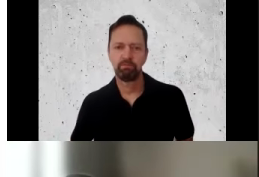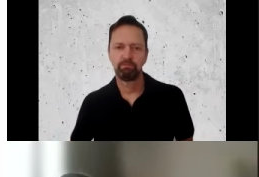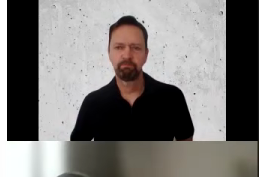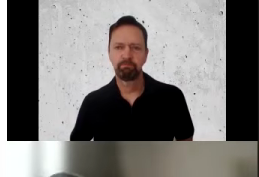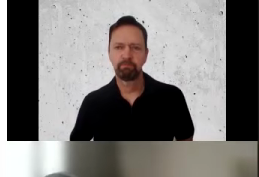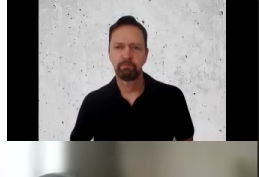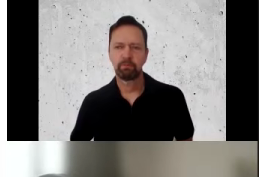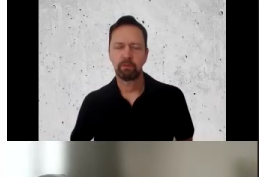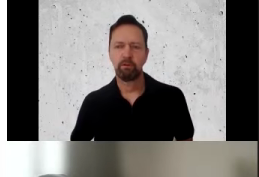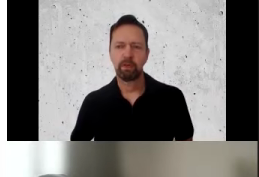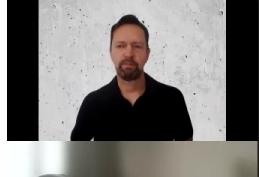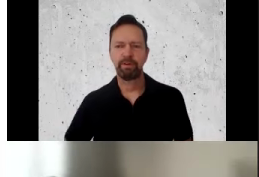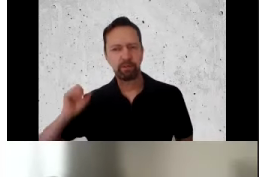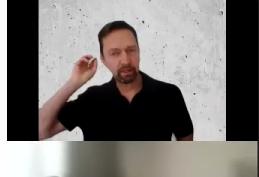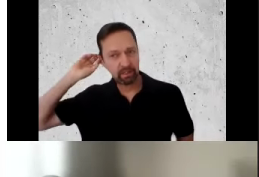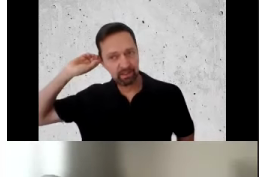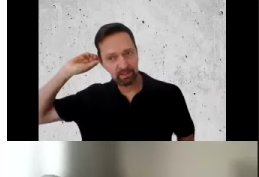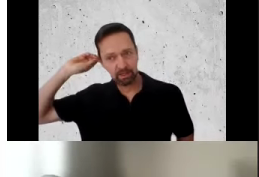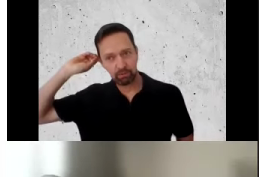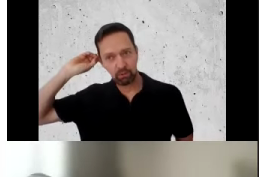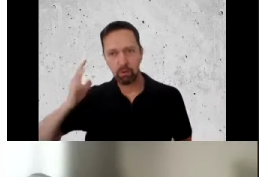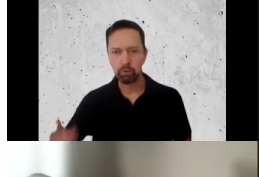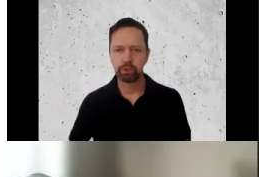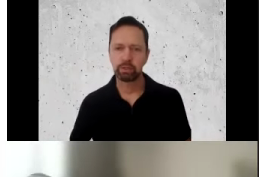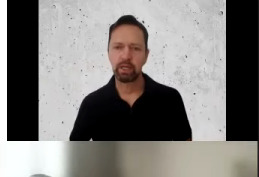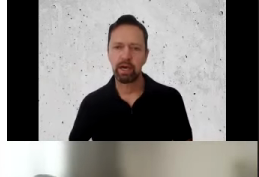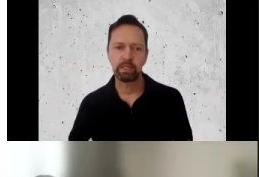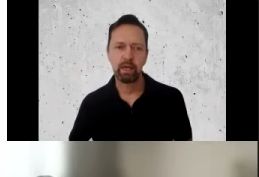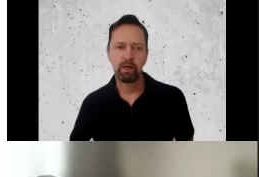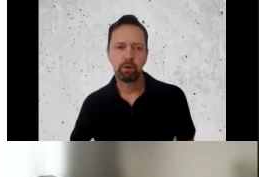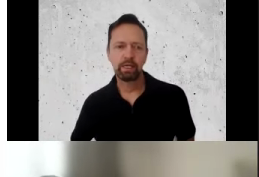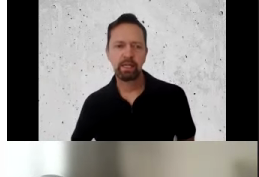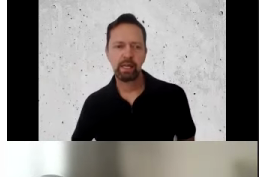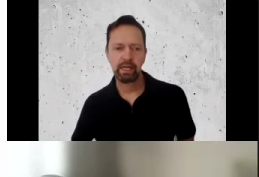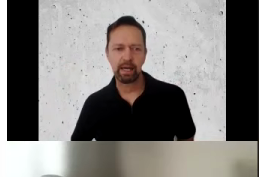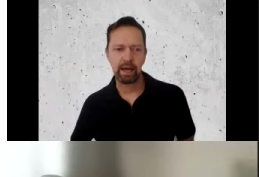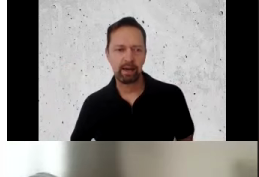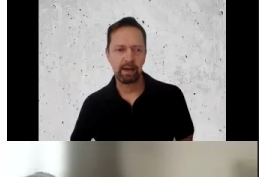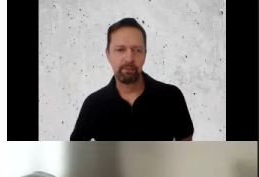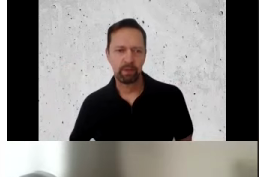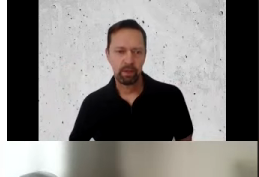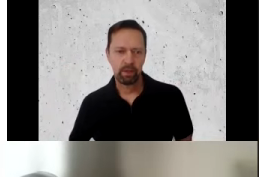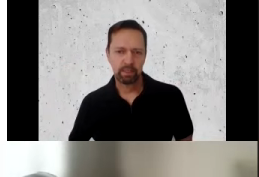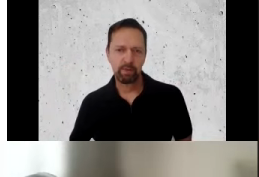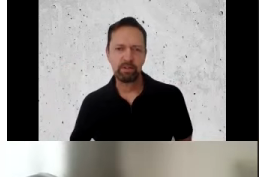meio... Quer dizer, falta... Não sei quão útil isso aqui é, mas o que você tem aqui?